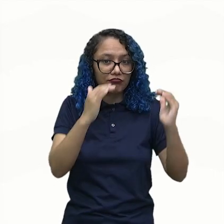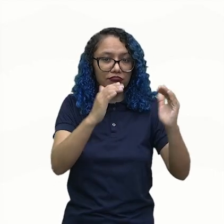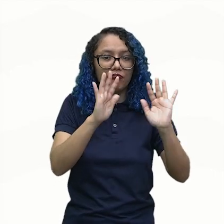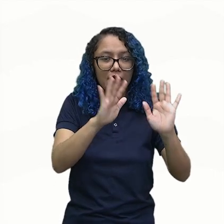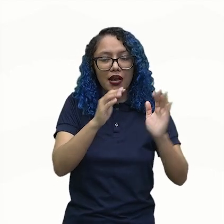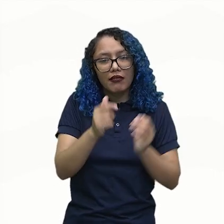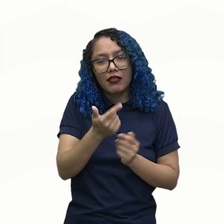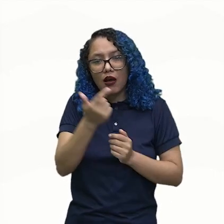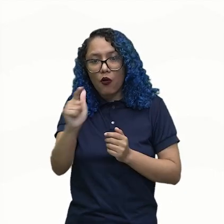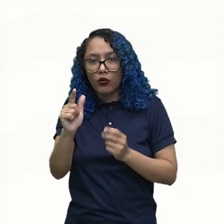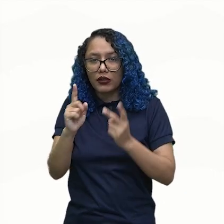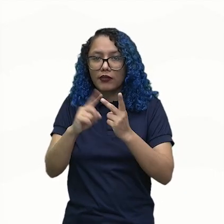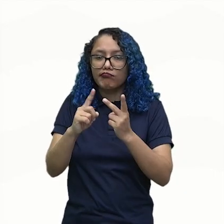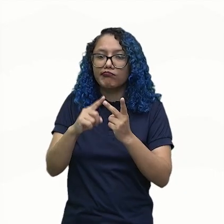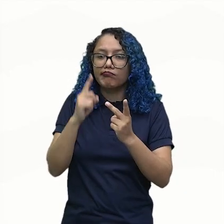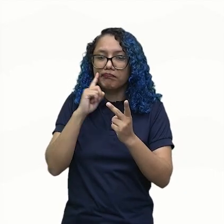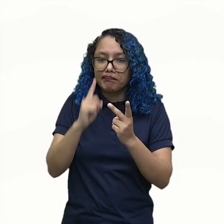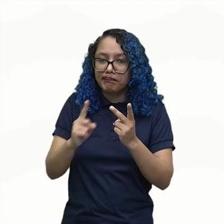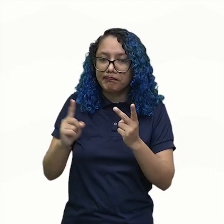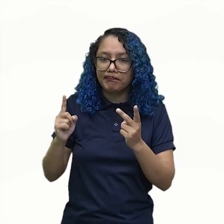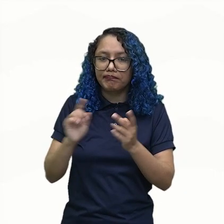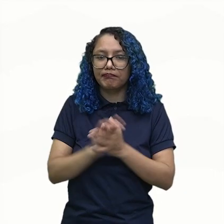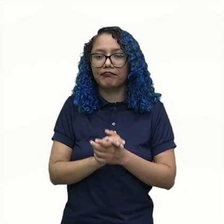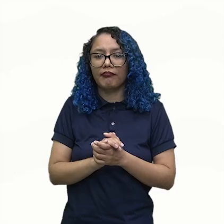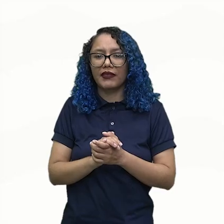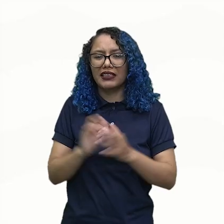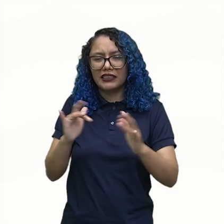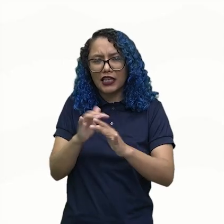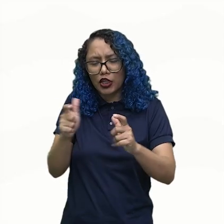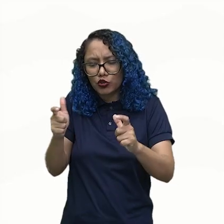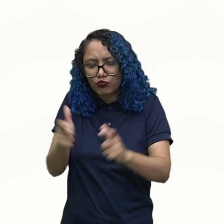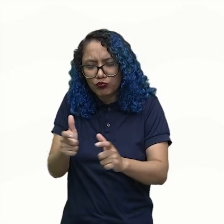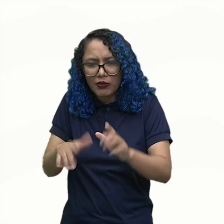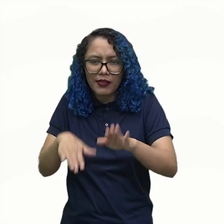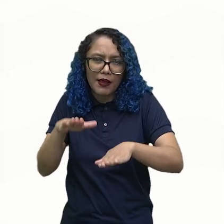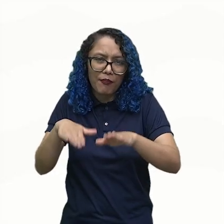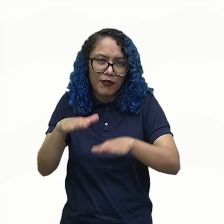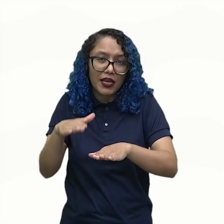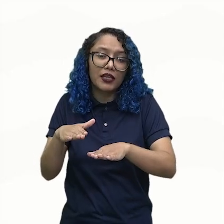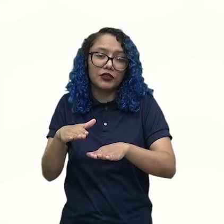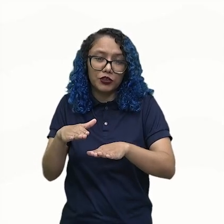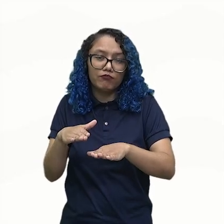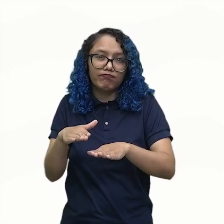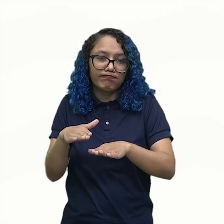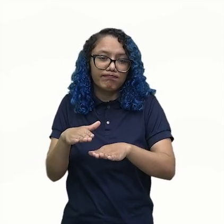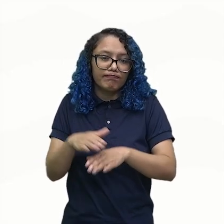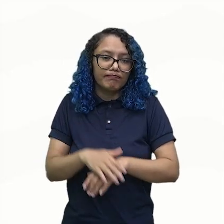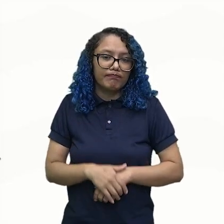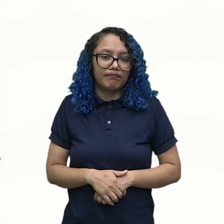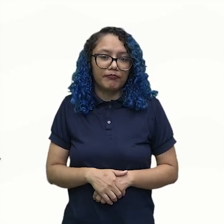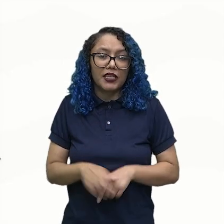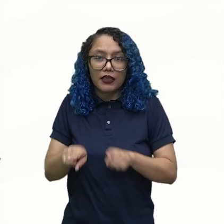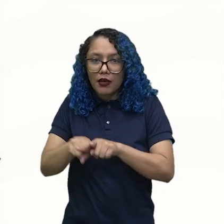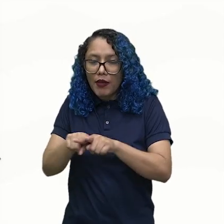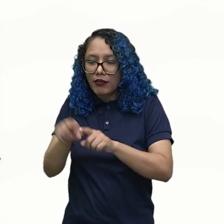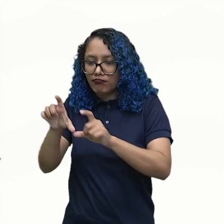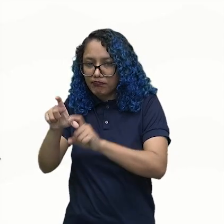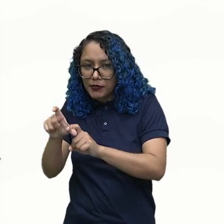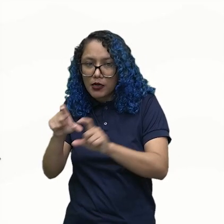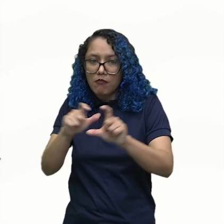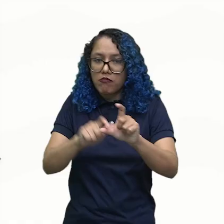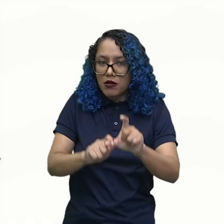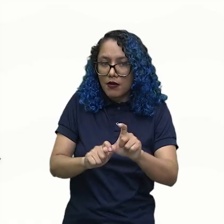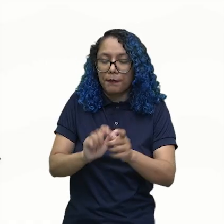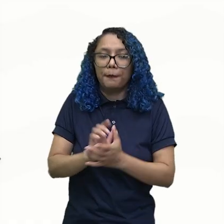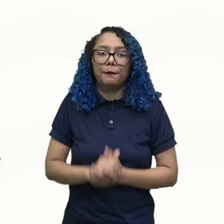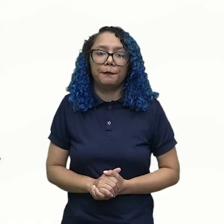urbana rarefeita, as cidades que predominam são médias ou pequenas, dependentes ali uma das outras, tá? Bem,